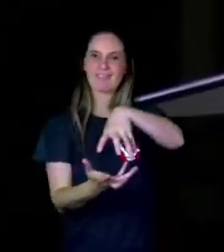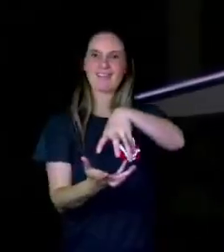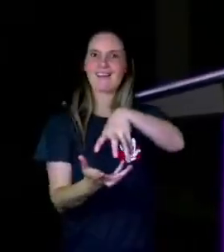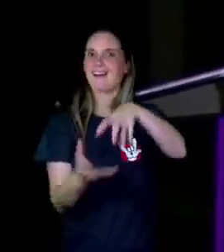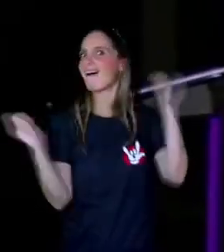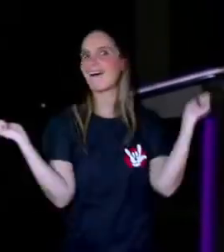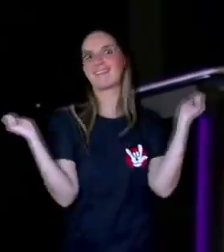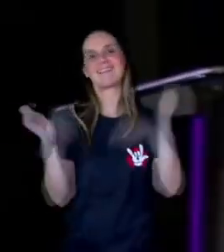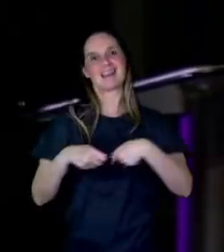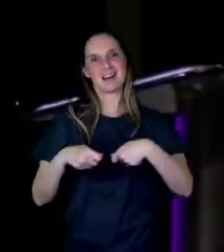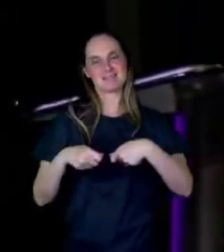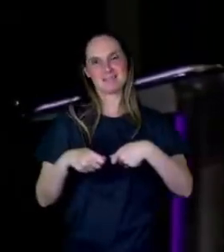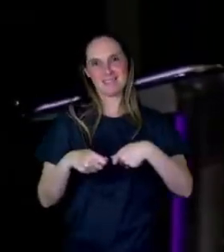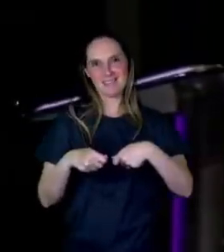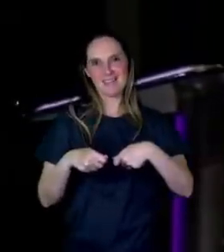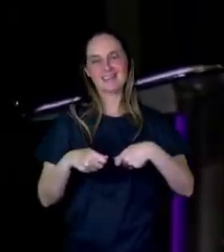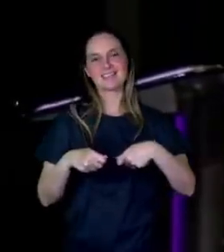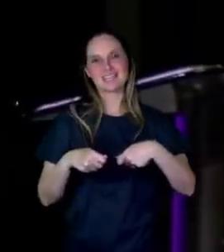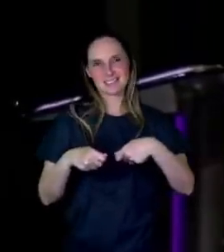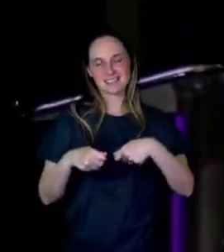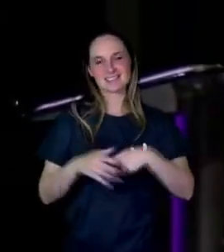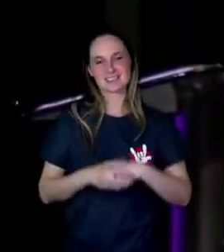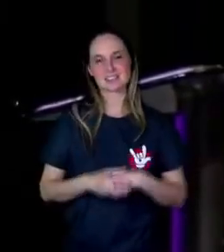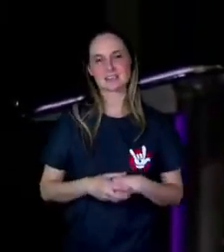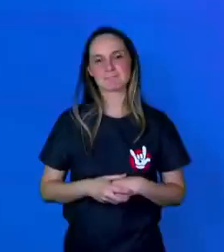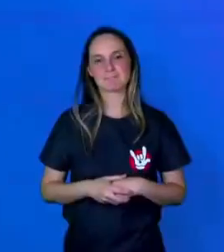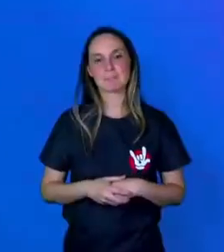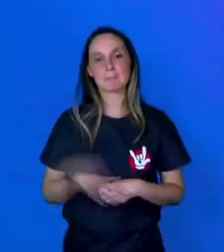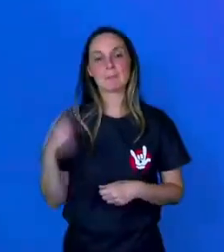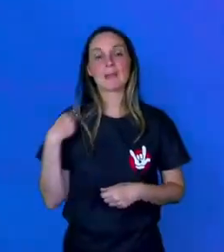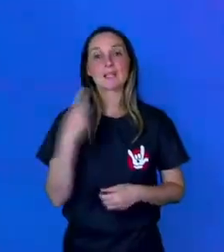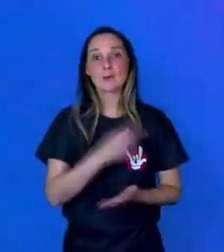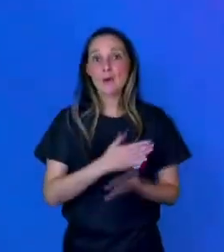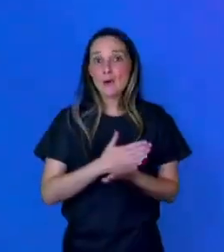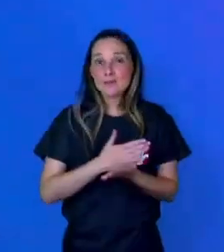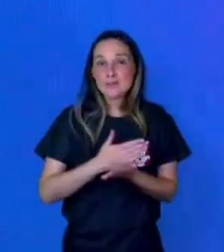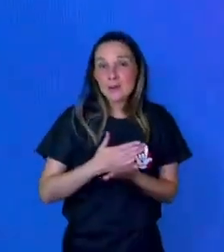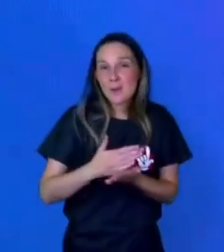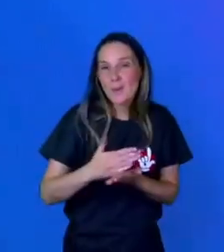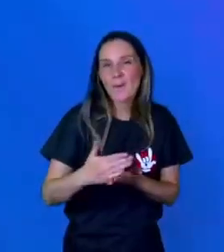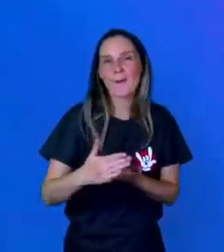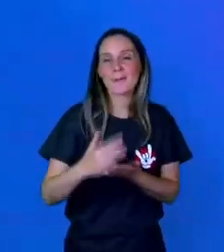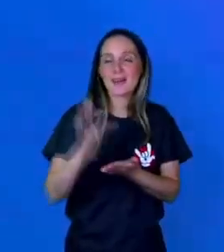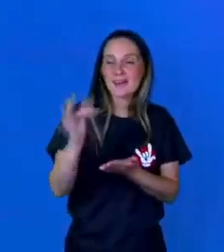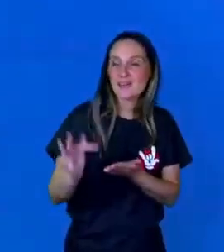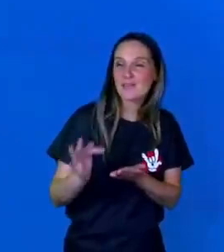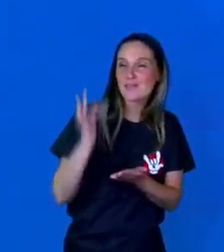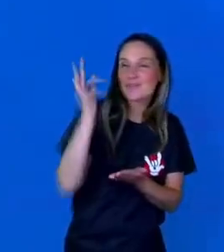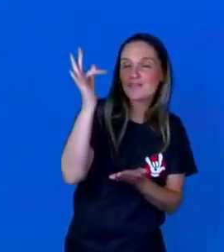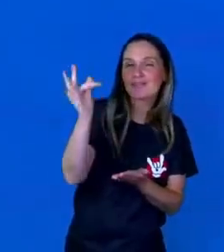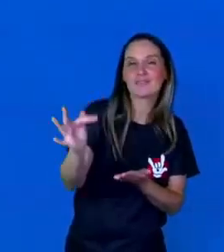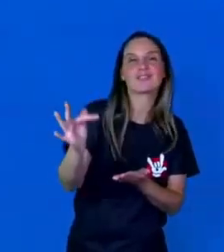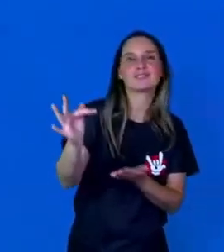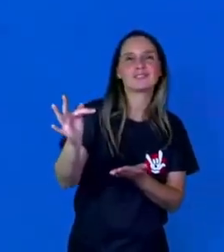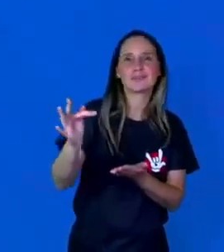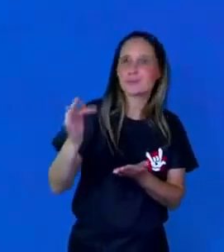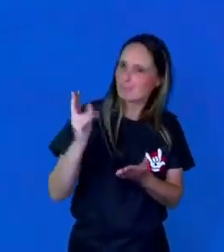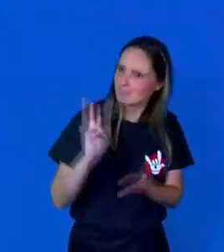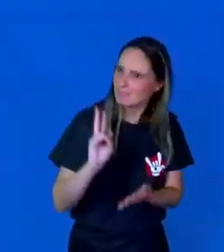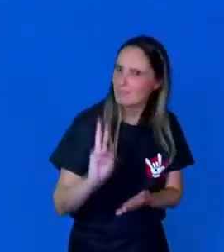Isso vai além de vocês. Vocês vão começar algo que não termina em vocês, continua depois de